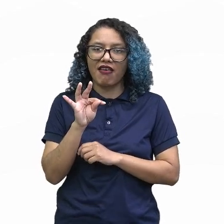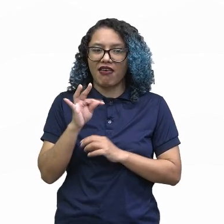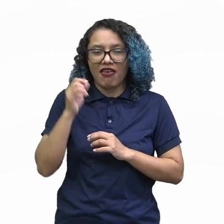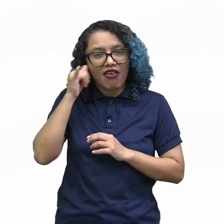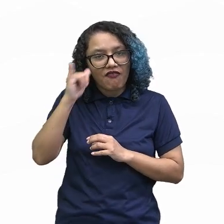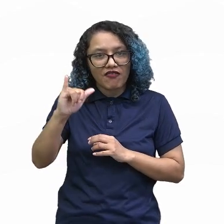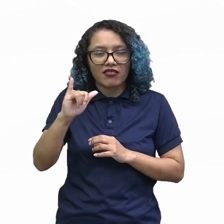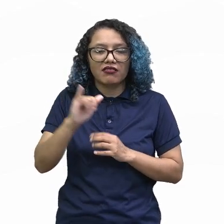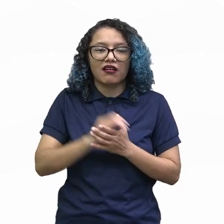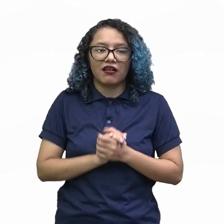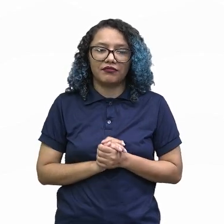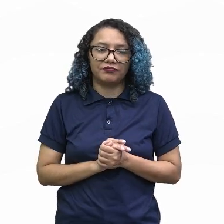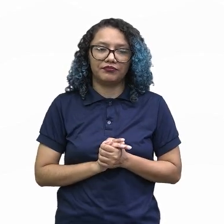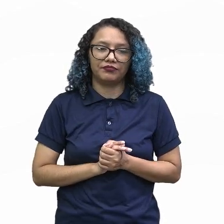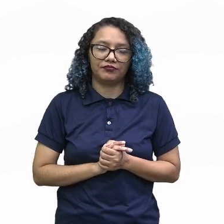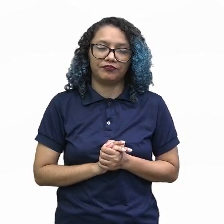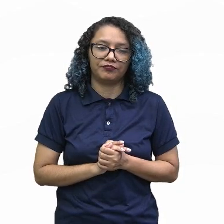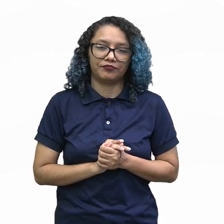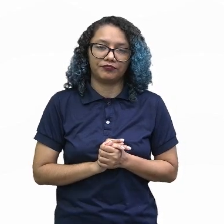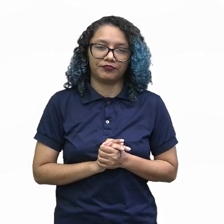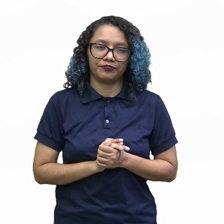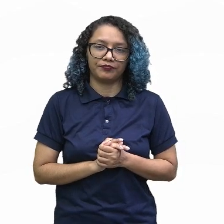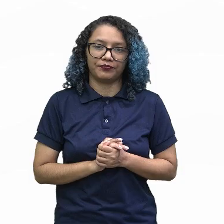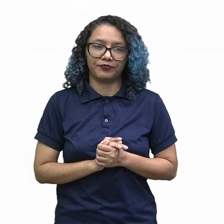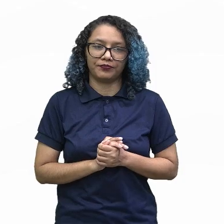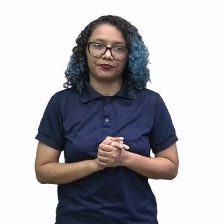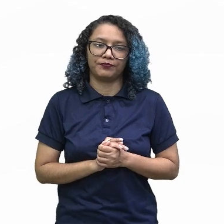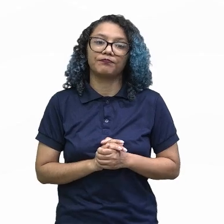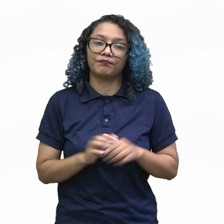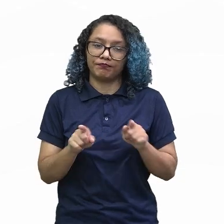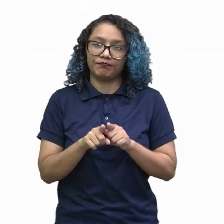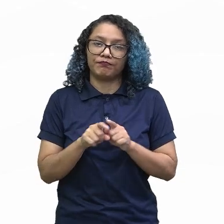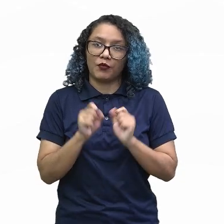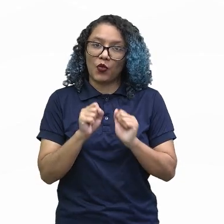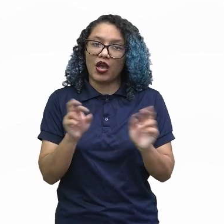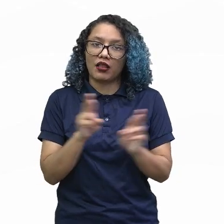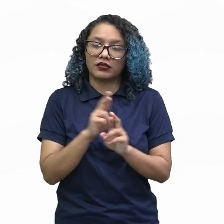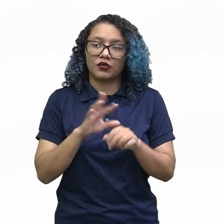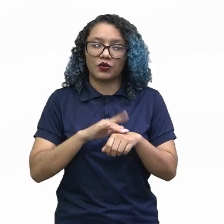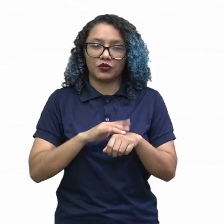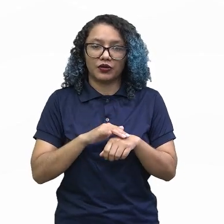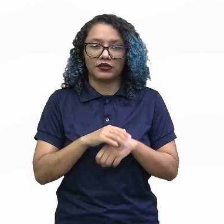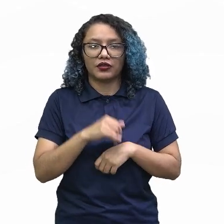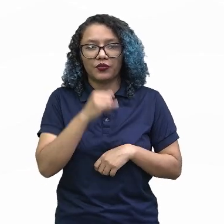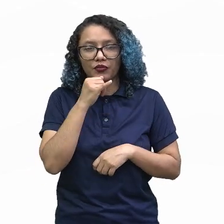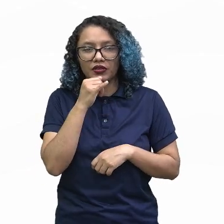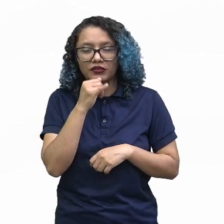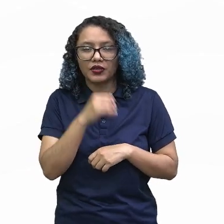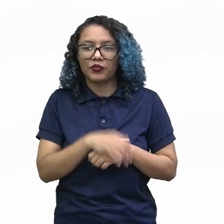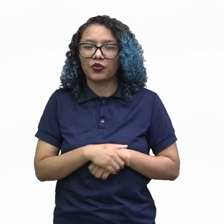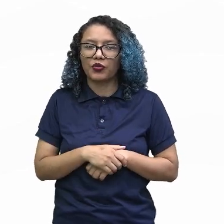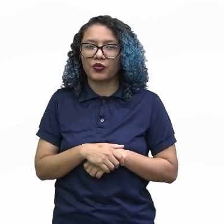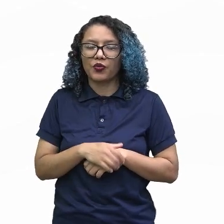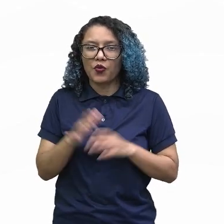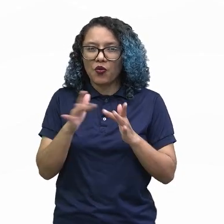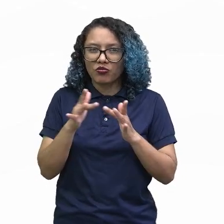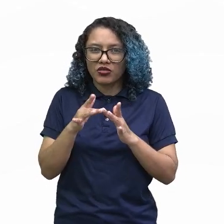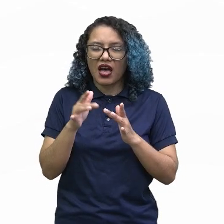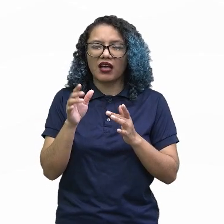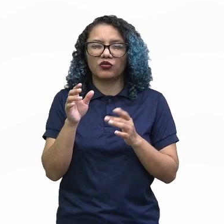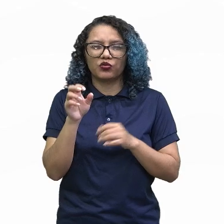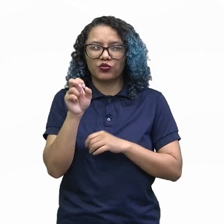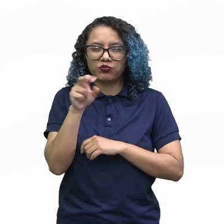anteriormente, que ela está relacionada, né, pode estar relacionada com essa doença. Então, evitar toxinas, ela reduz a